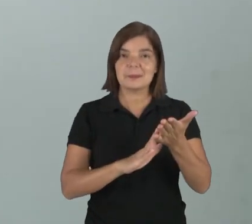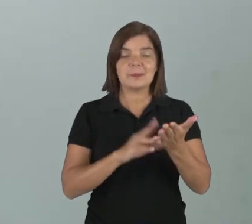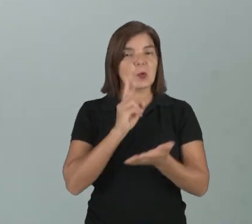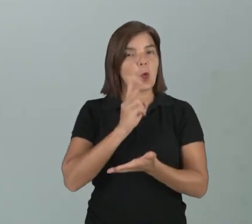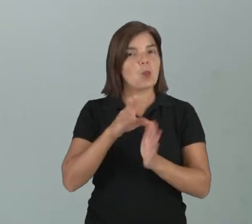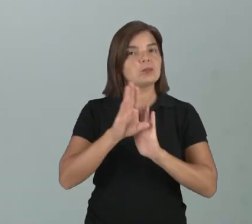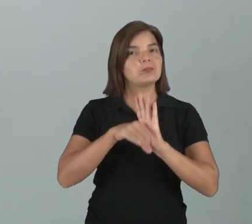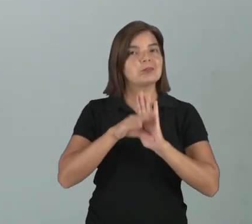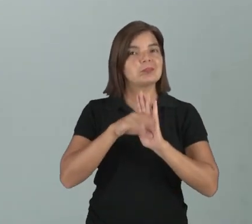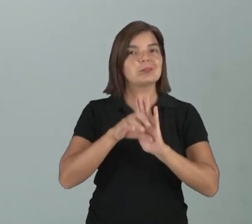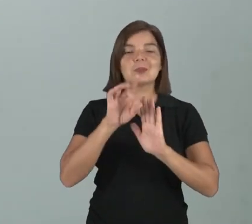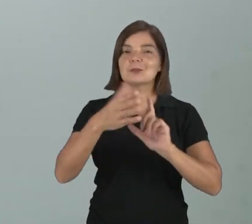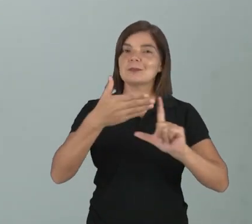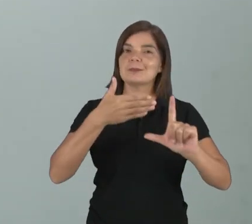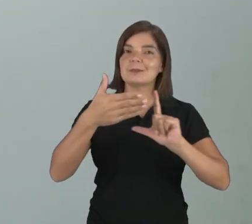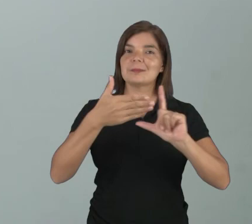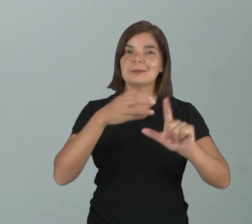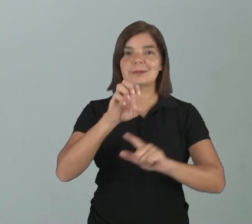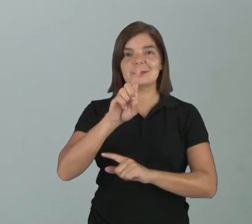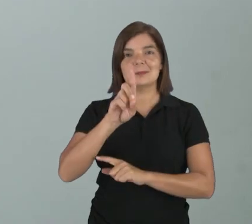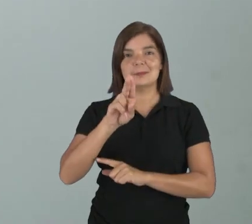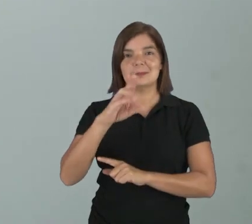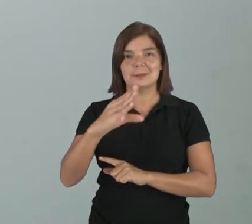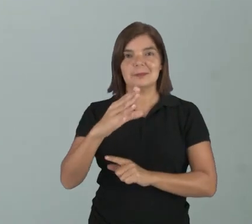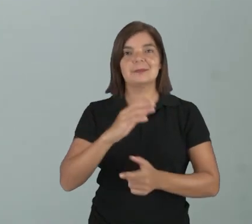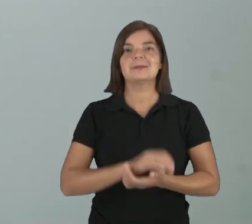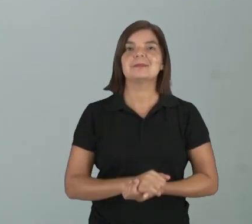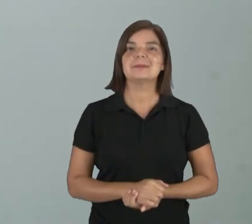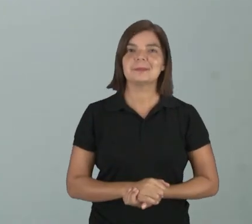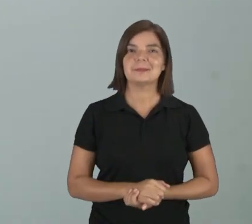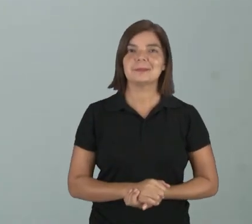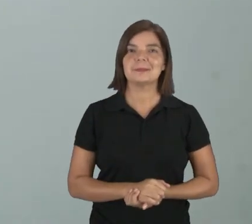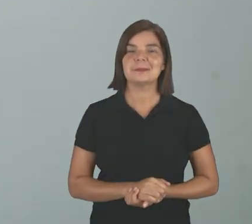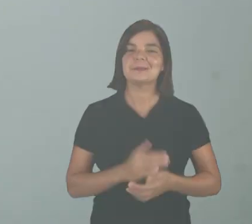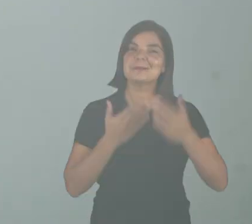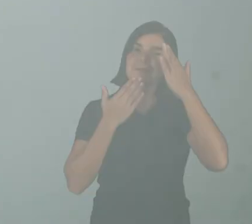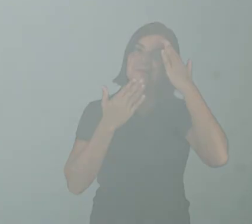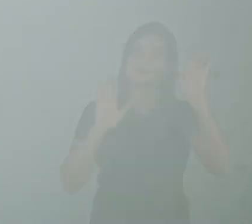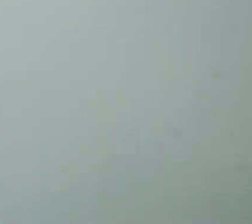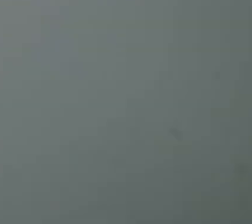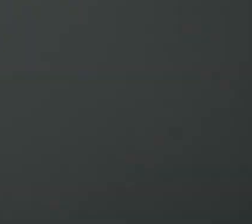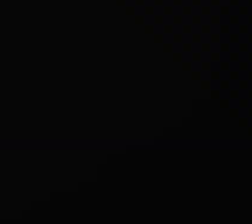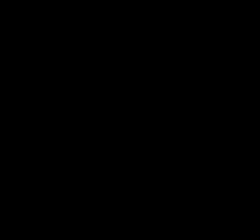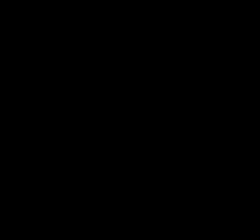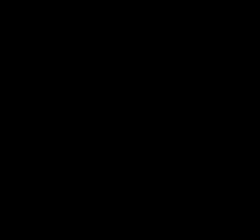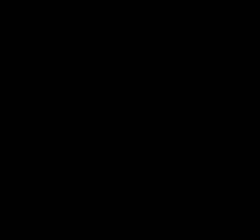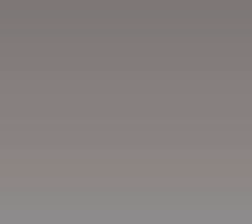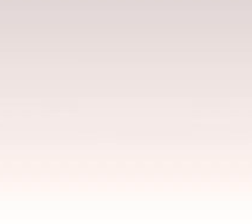mesmo conteúdo, é só acessar a plataforma Eduque. Thank you. Bye bye.